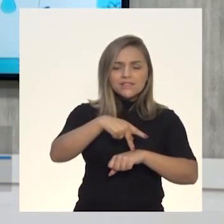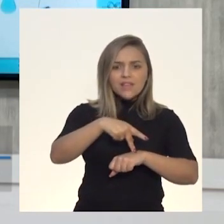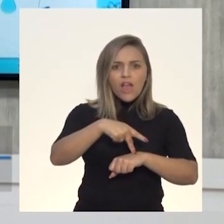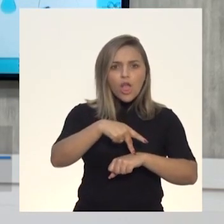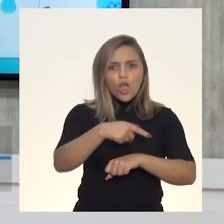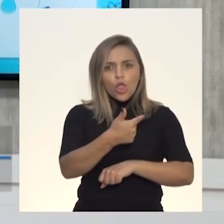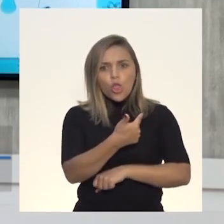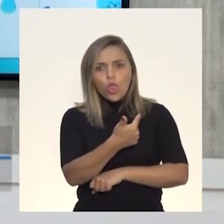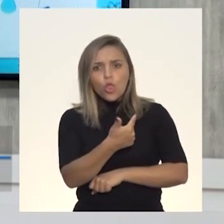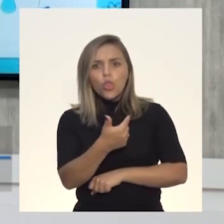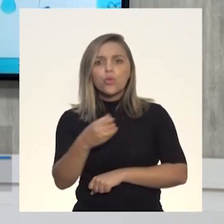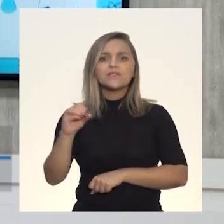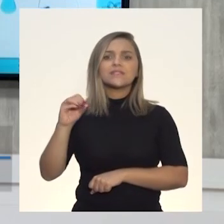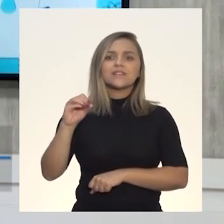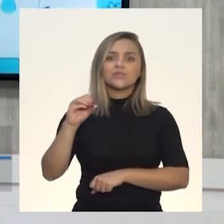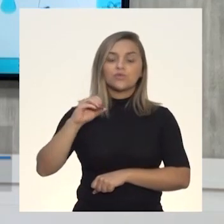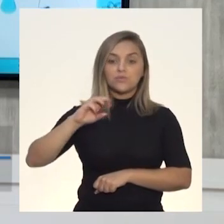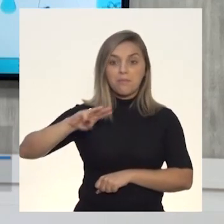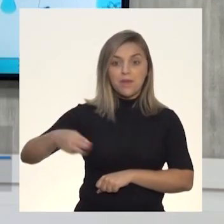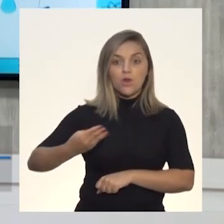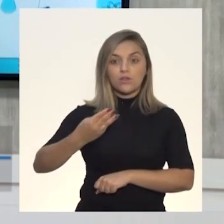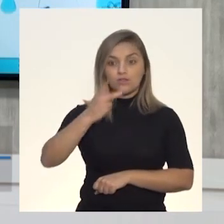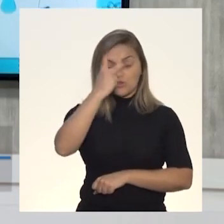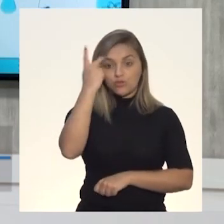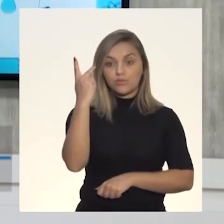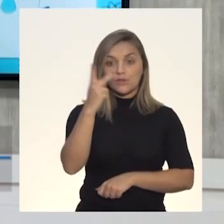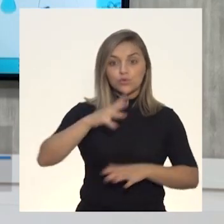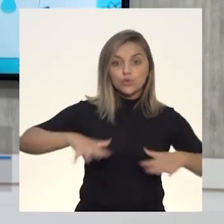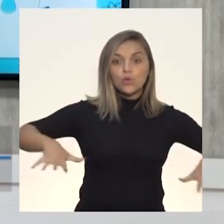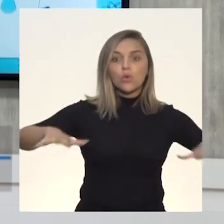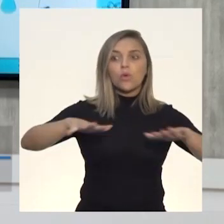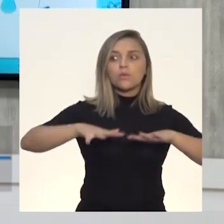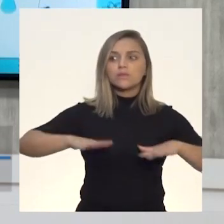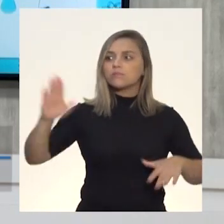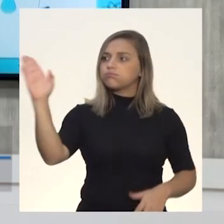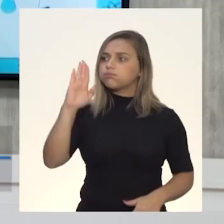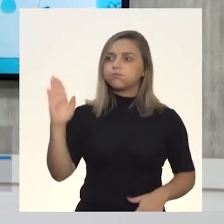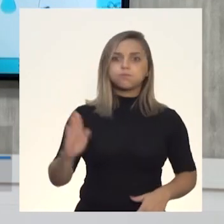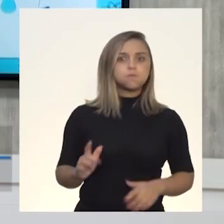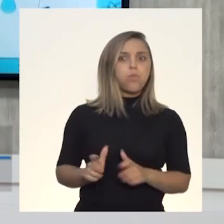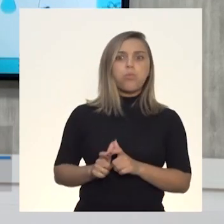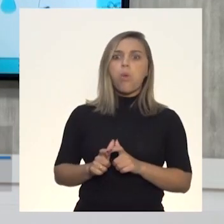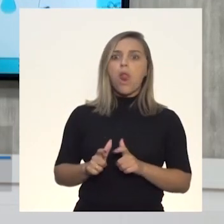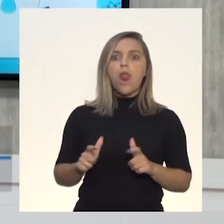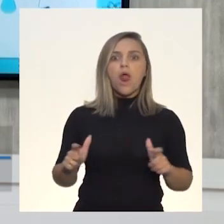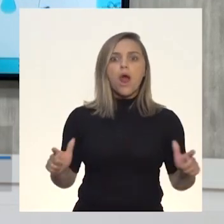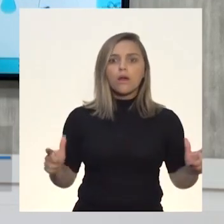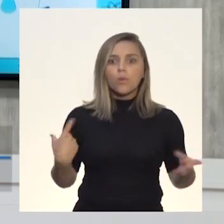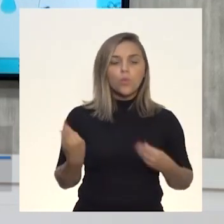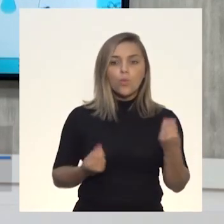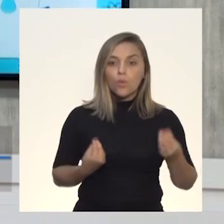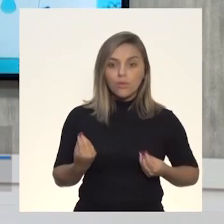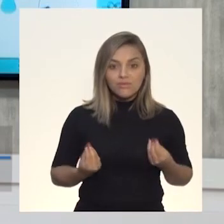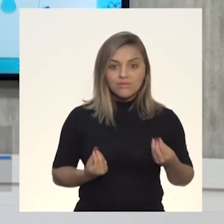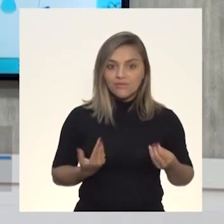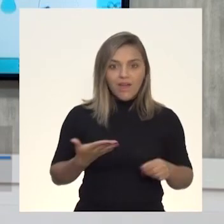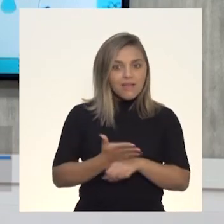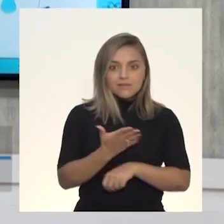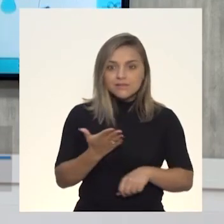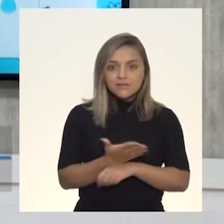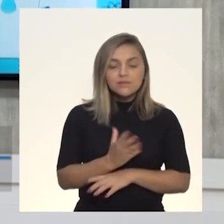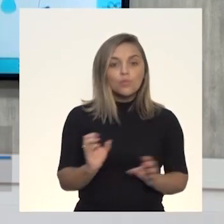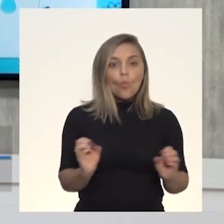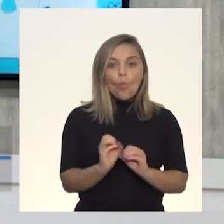com as propriedades, com a grandiosidade que tem o Brasil, como é que as pessoas não acessam? Gente, isso tem que mover a